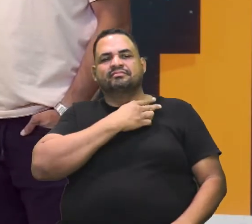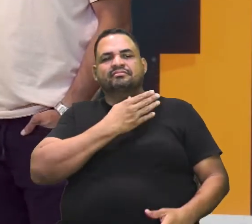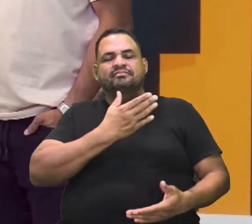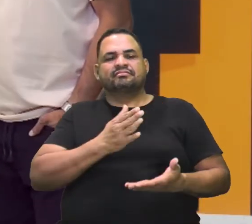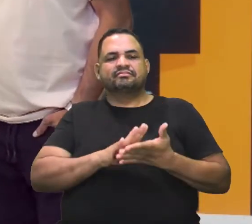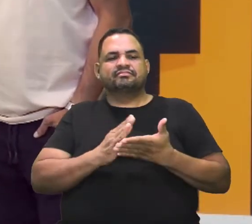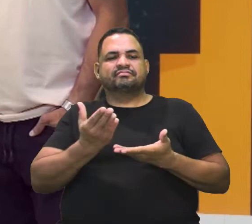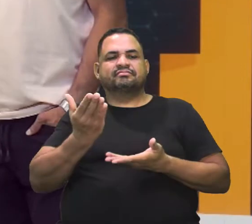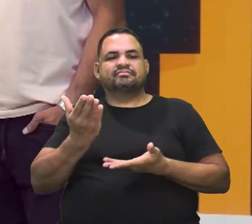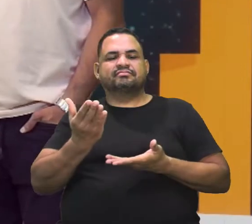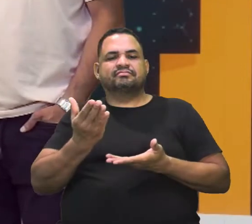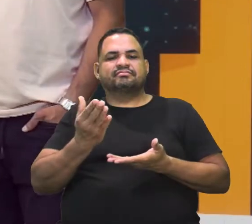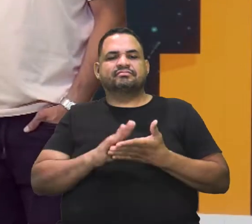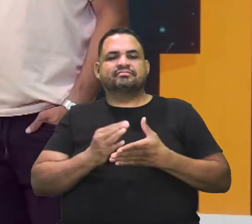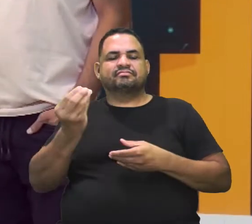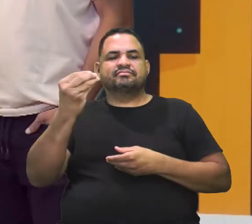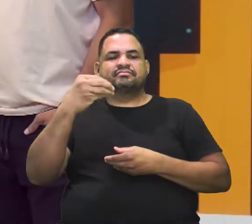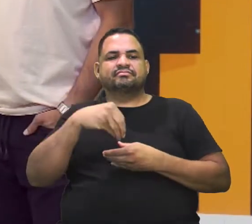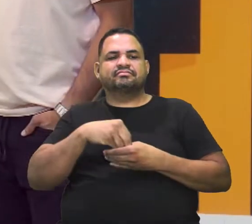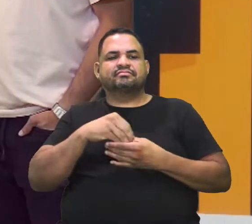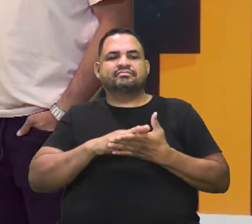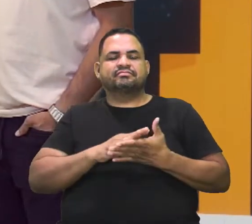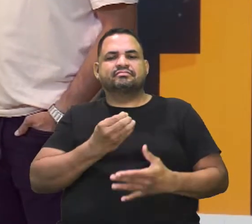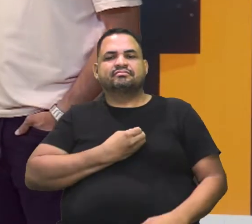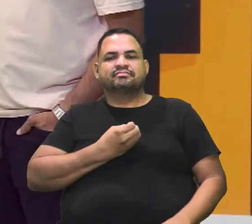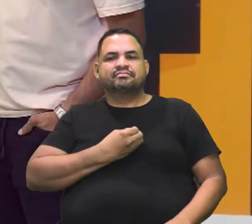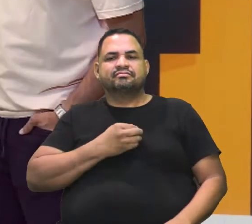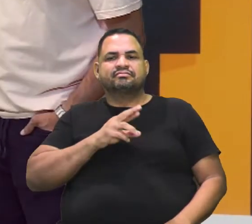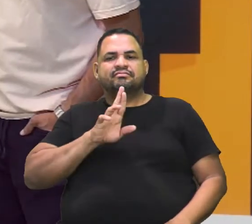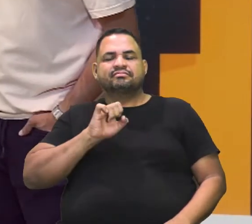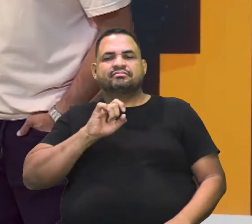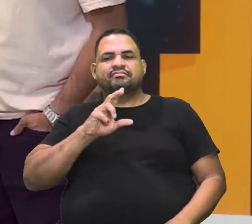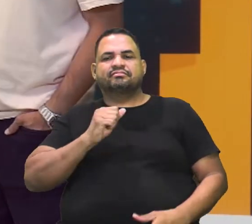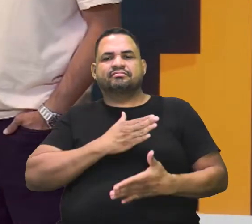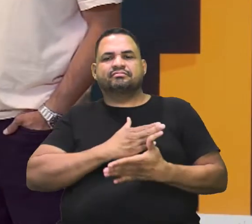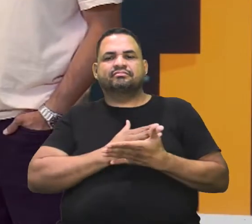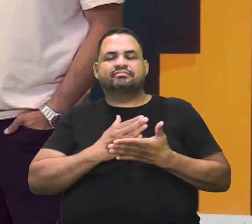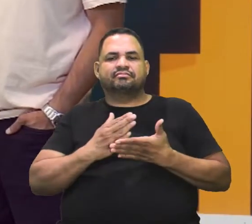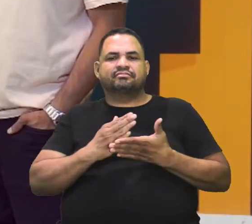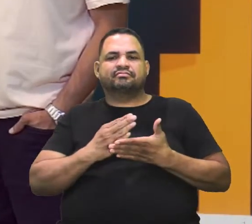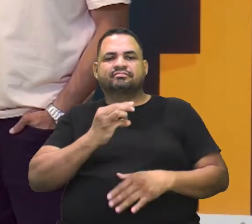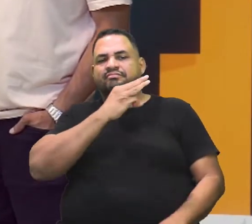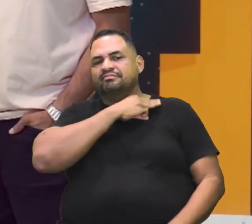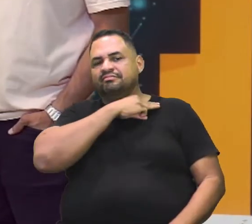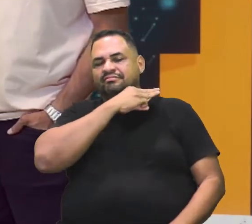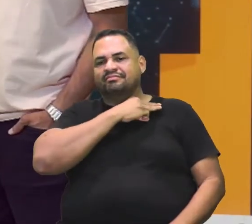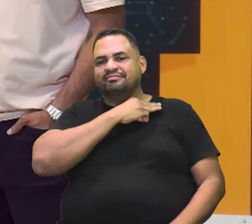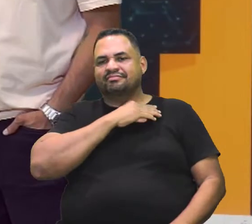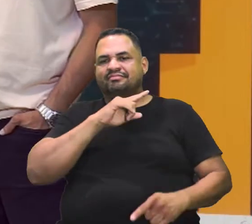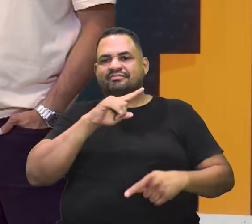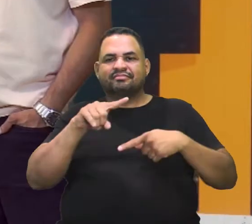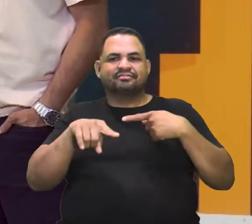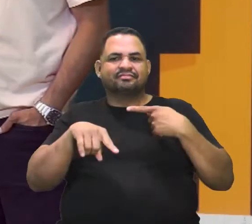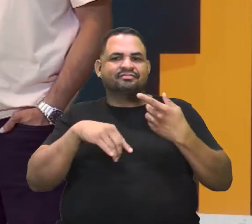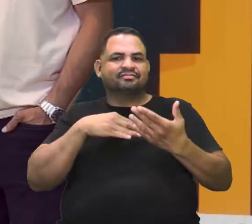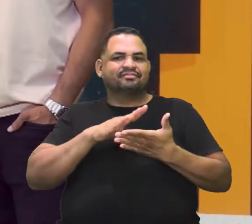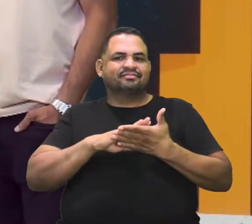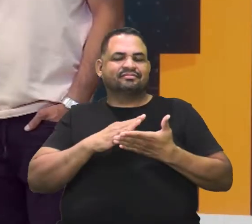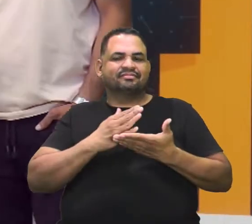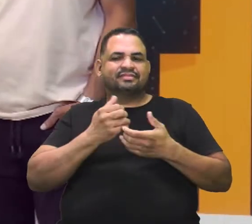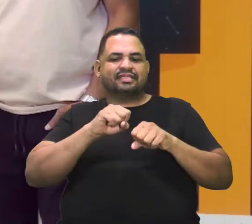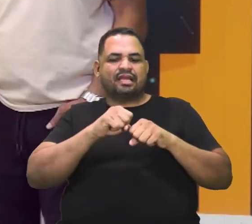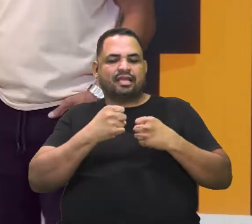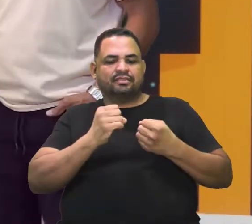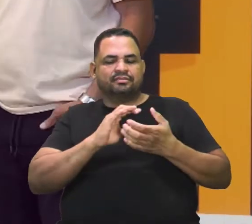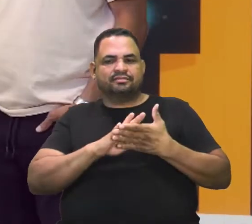a gente fica dentro dos números dos conjuntos dos reais. Até o começo do terceiro, né? Até então, né? Chega até o momento. Terceiro, já